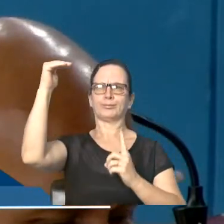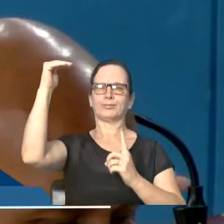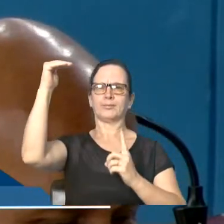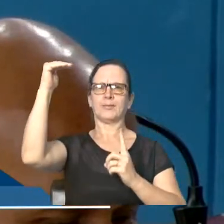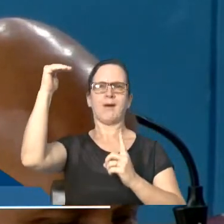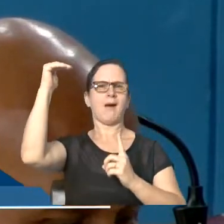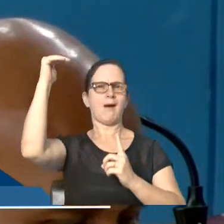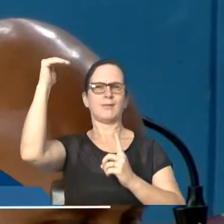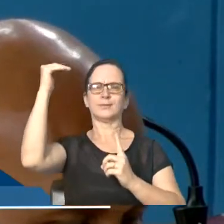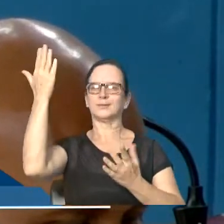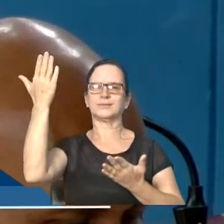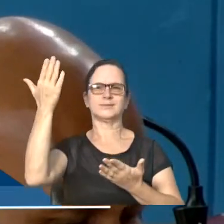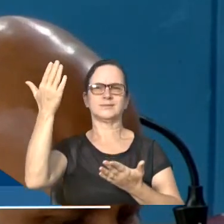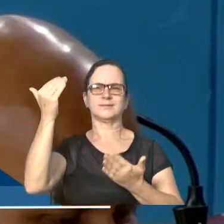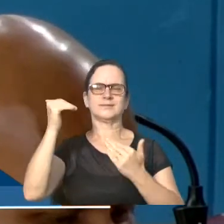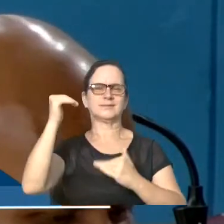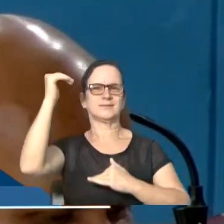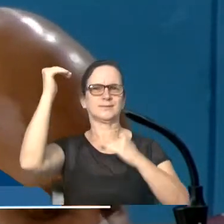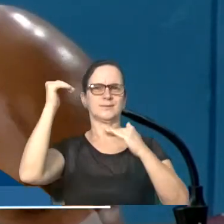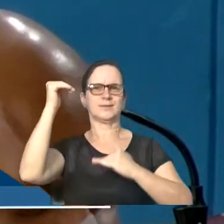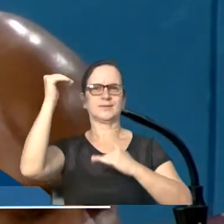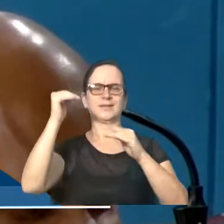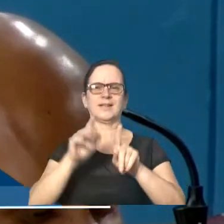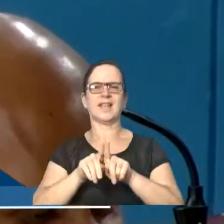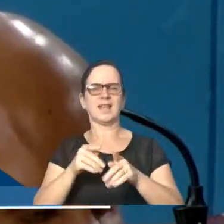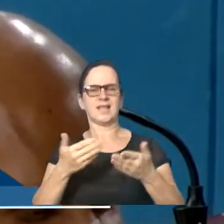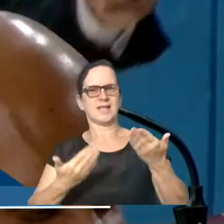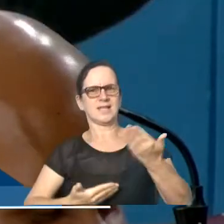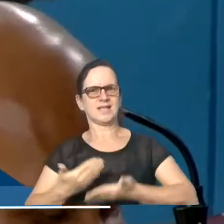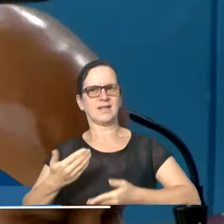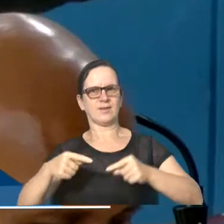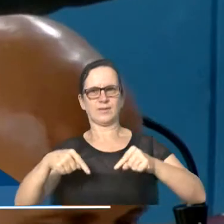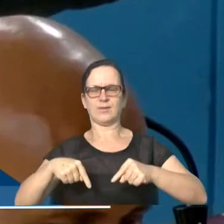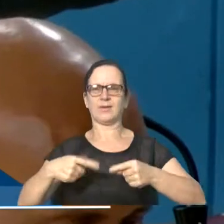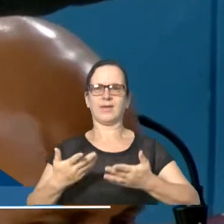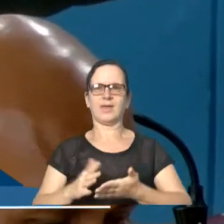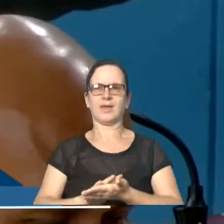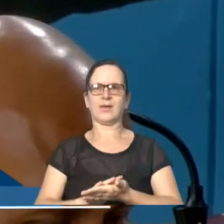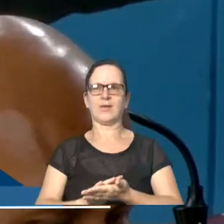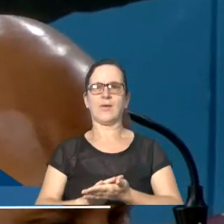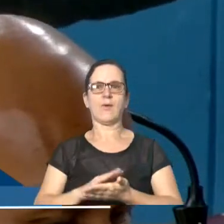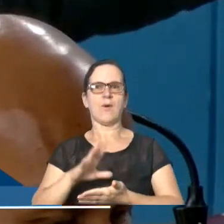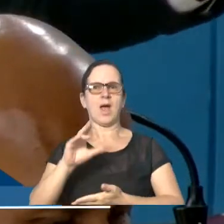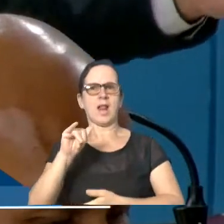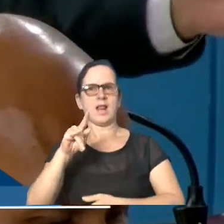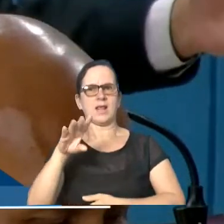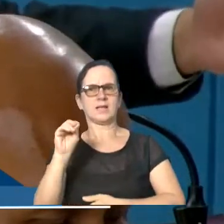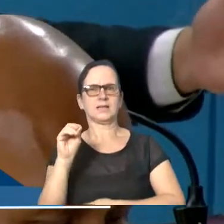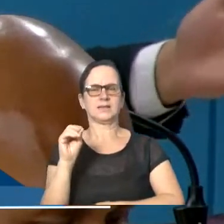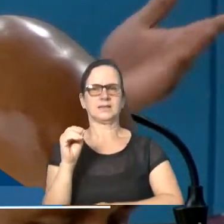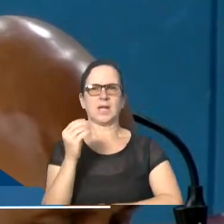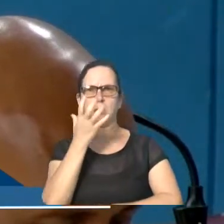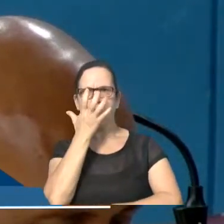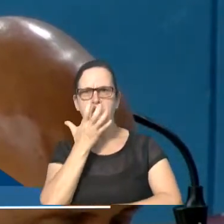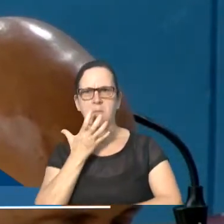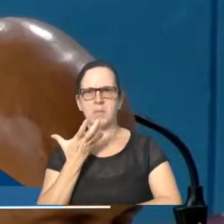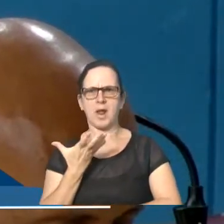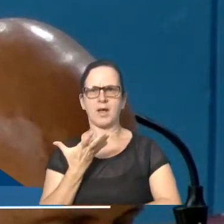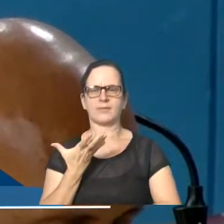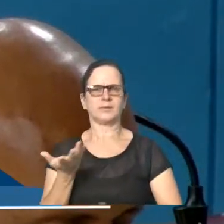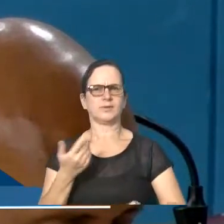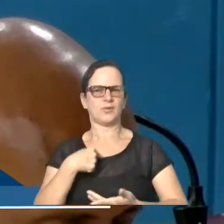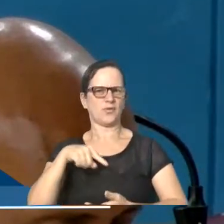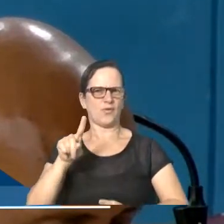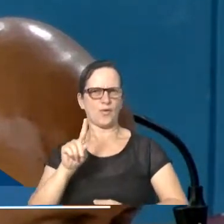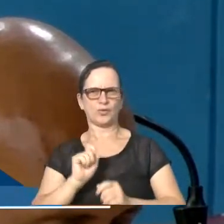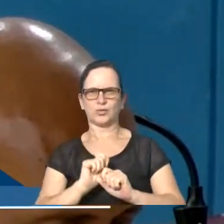Tá louco, Sérgio? Assim. Vocês me chamam servidor aqui, o Alessandro com esse discurso ácido, bravo pra caramba comigo, vou nada.